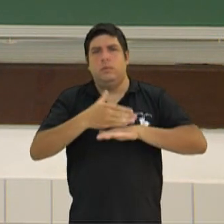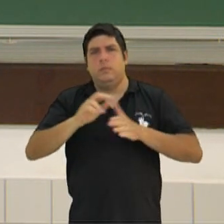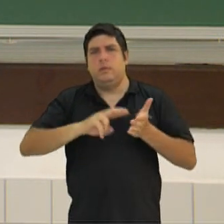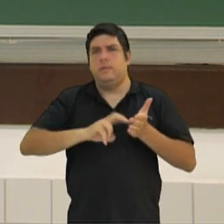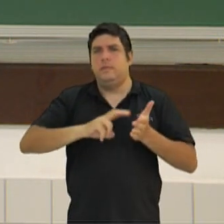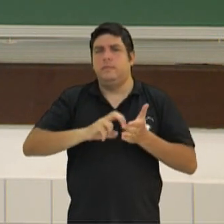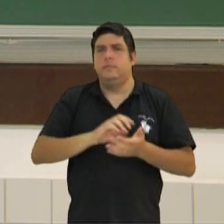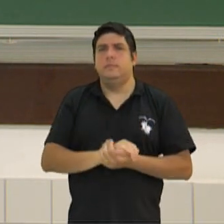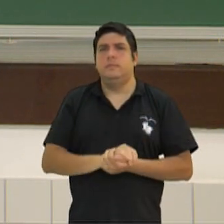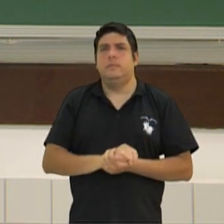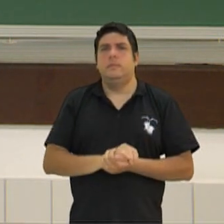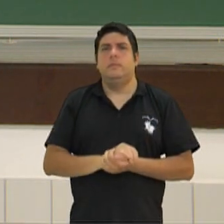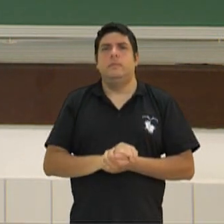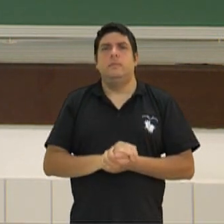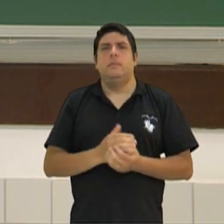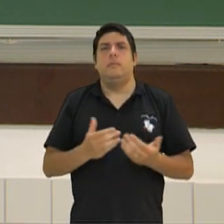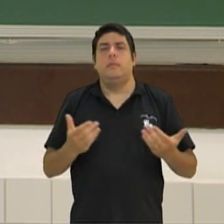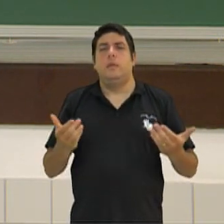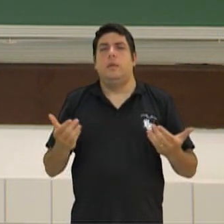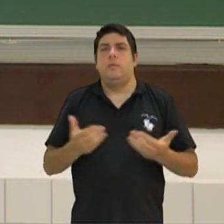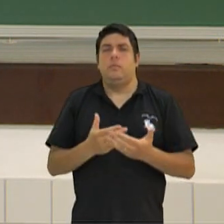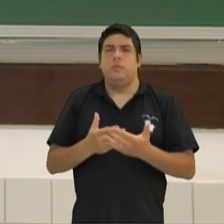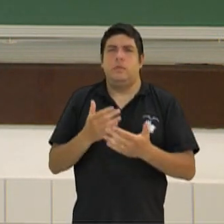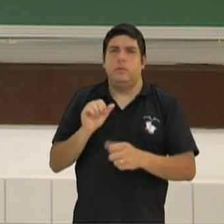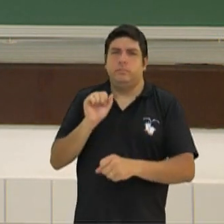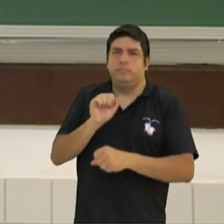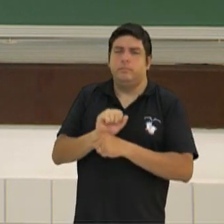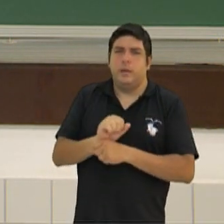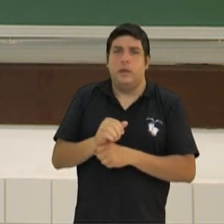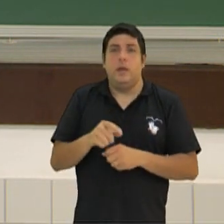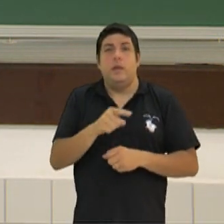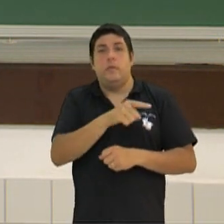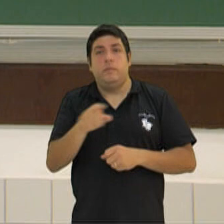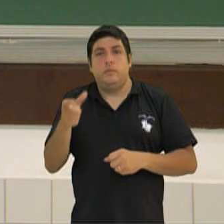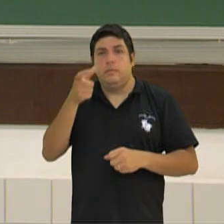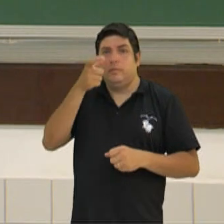tá certo? Então, pessoal, paro por aqui, assistam a aula